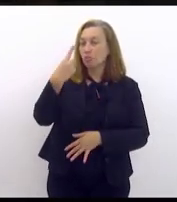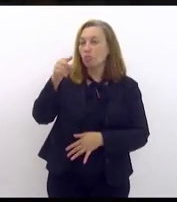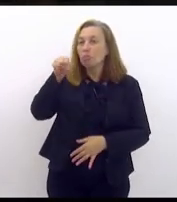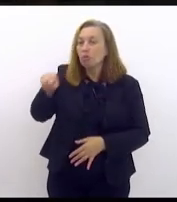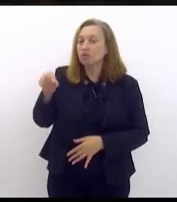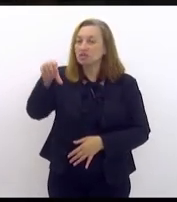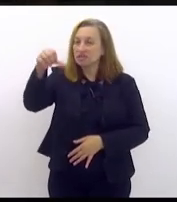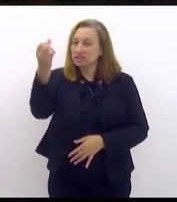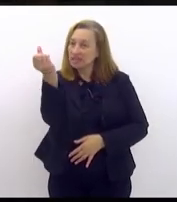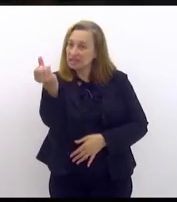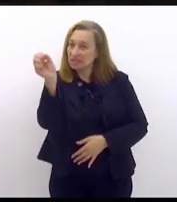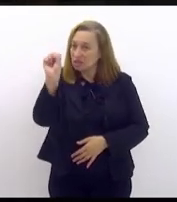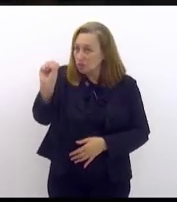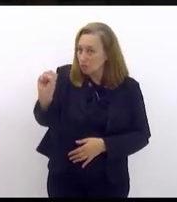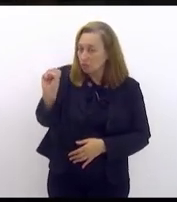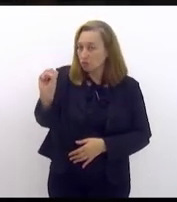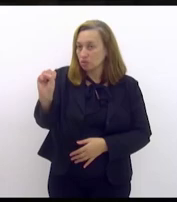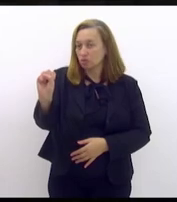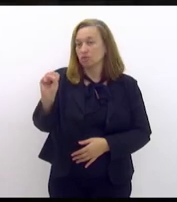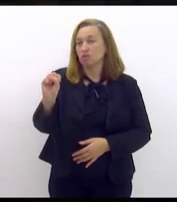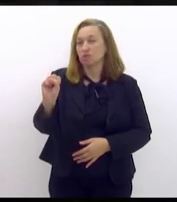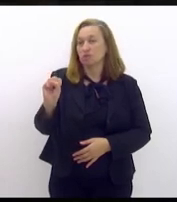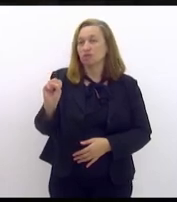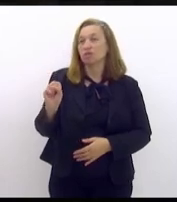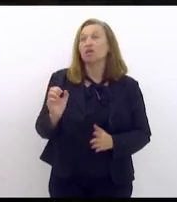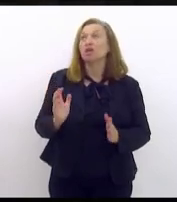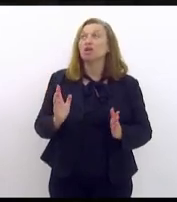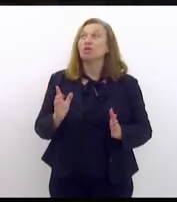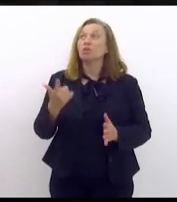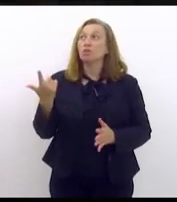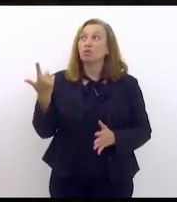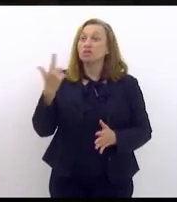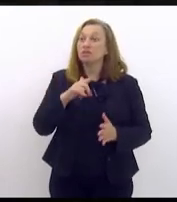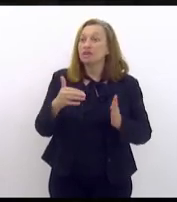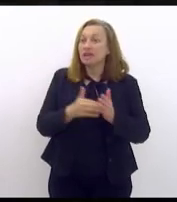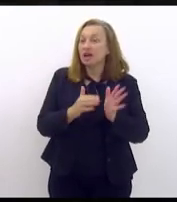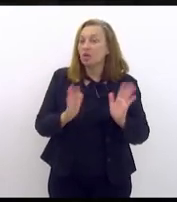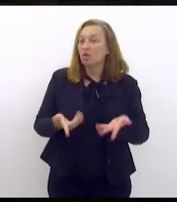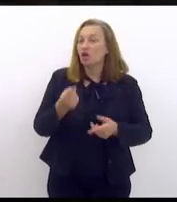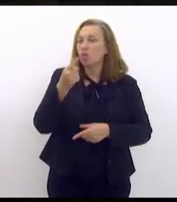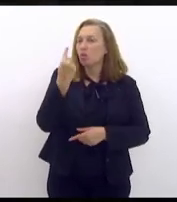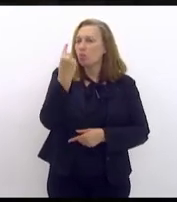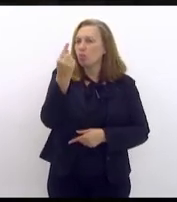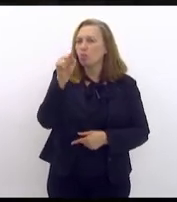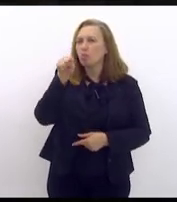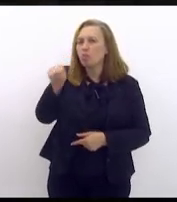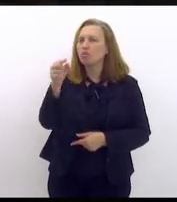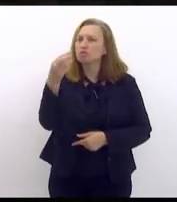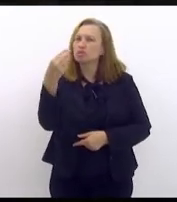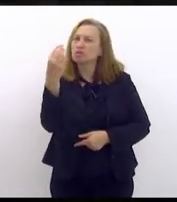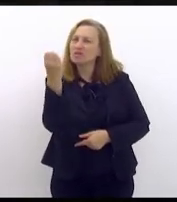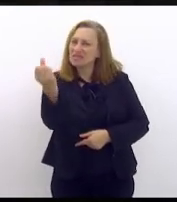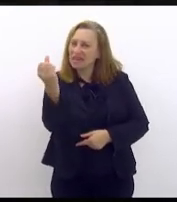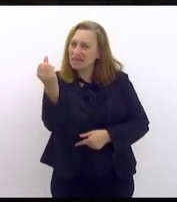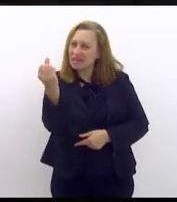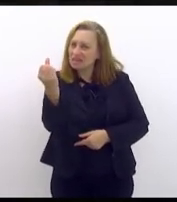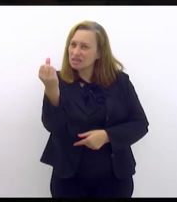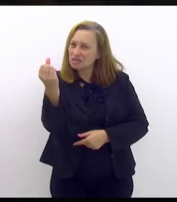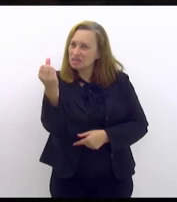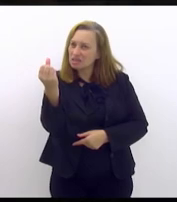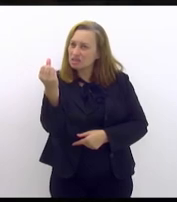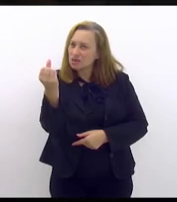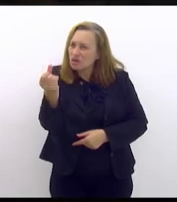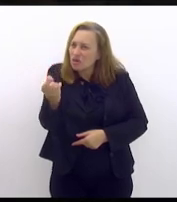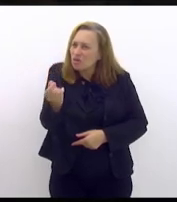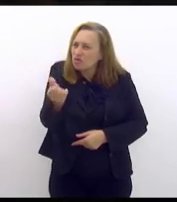1,68. Está em 1,6. Está quase na marca do pênalti. A